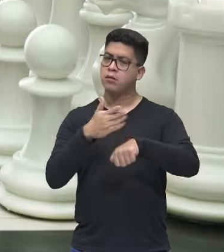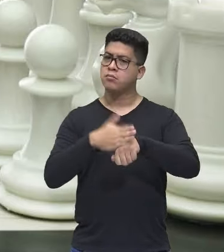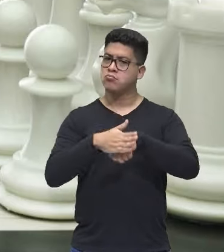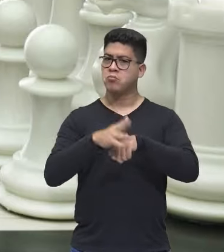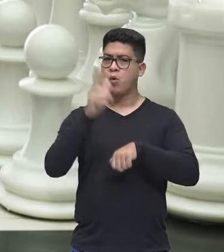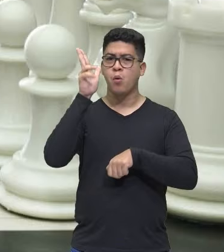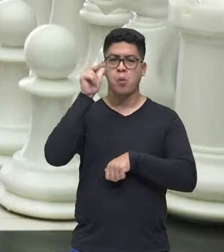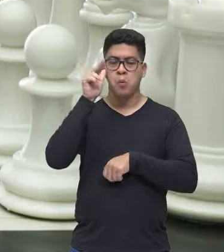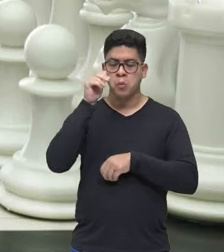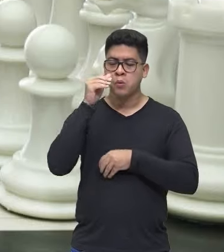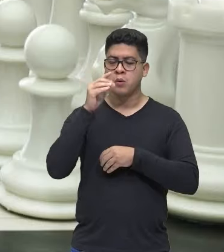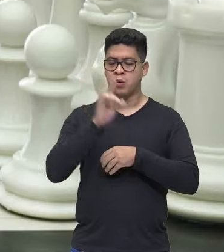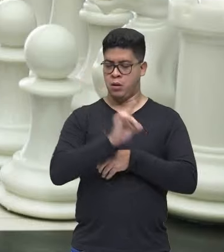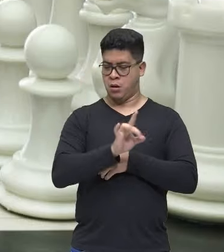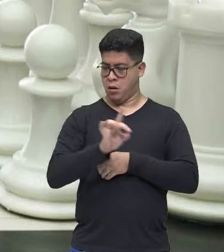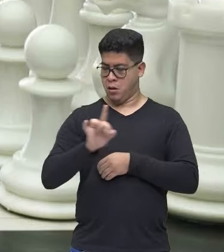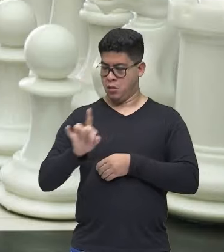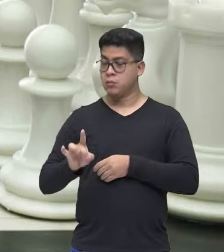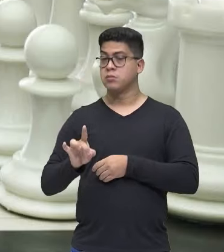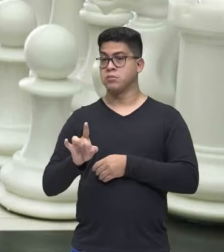peça, saibam